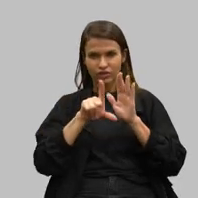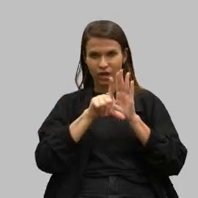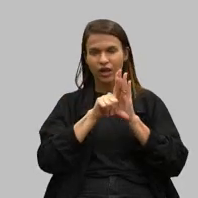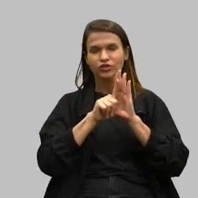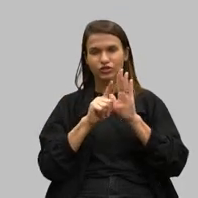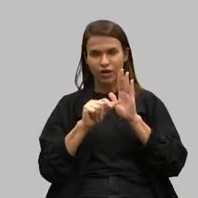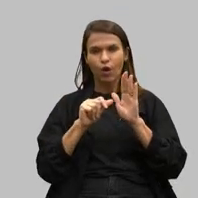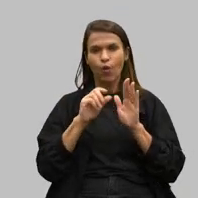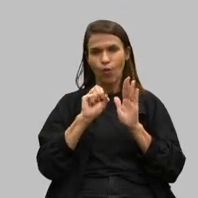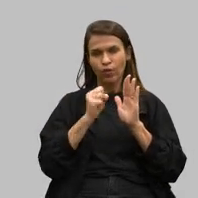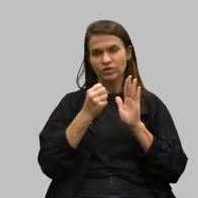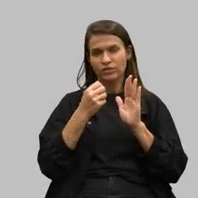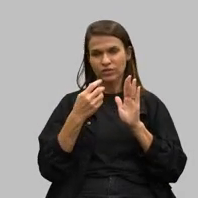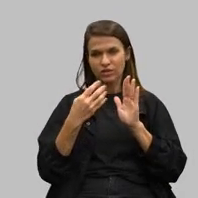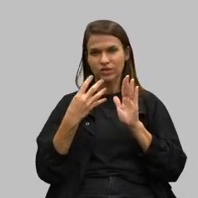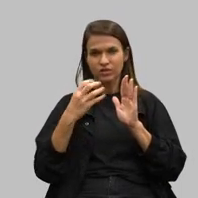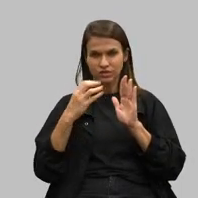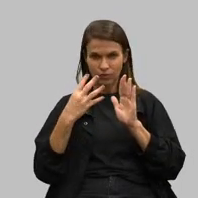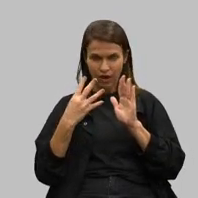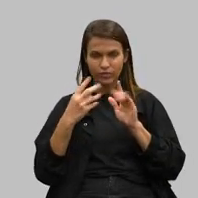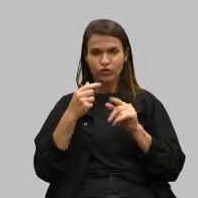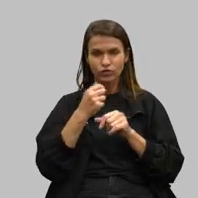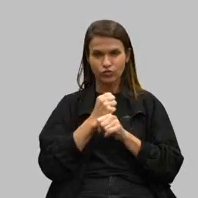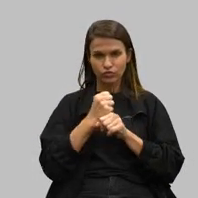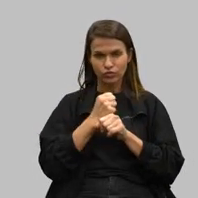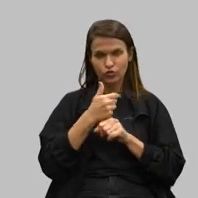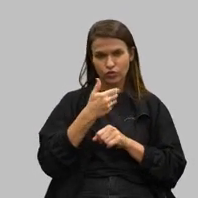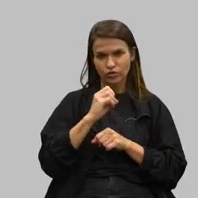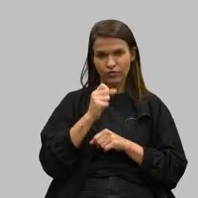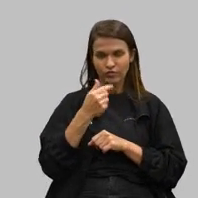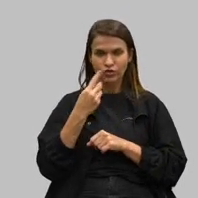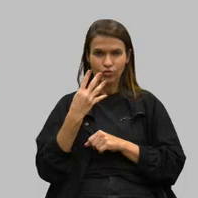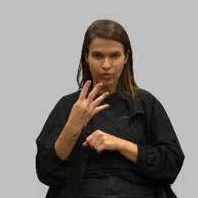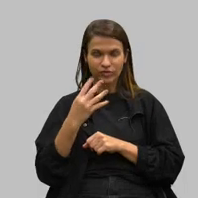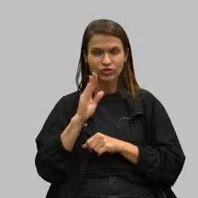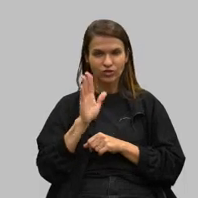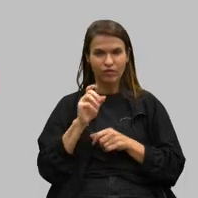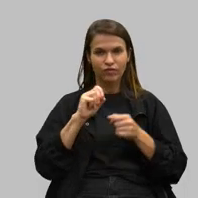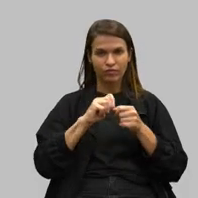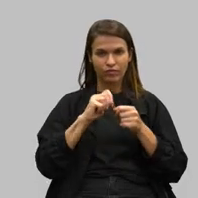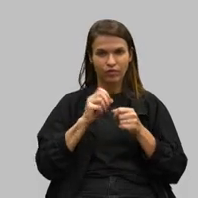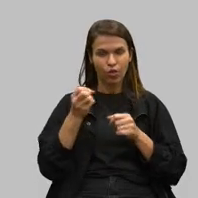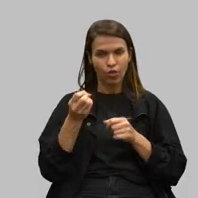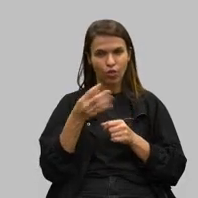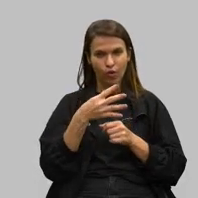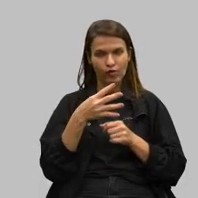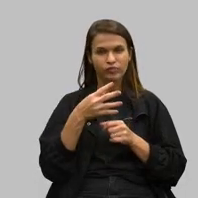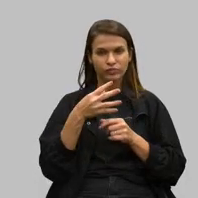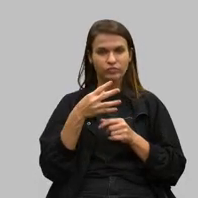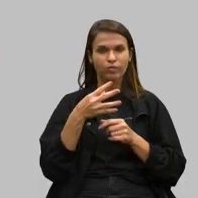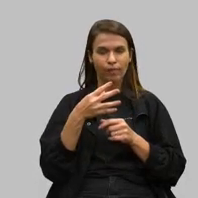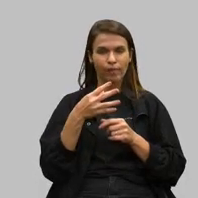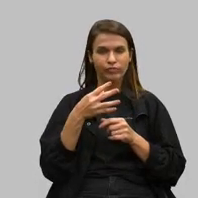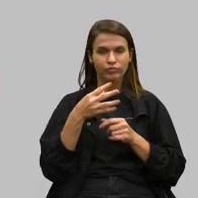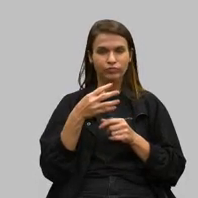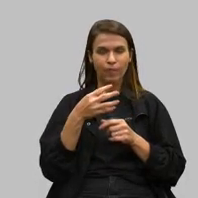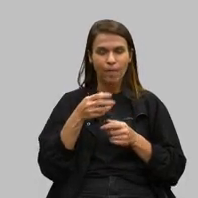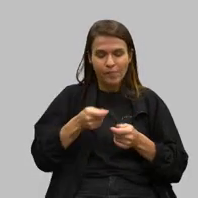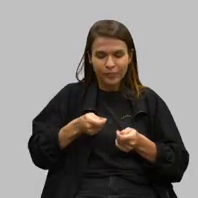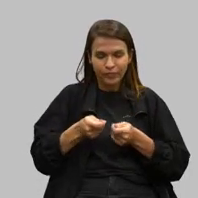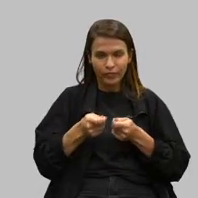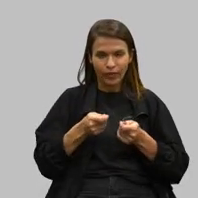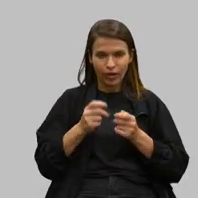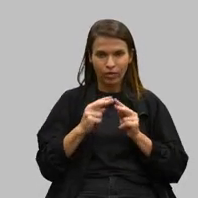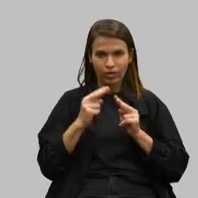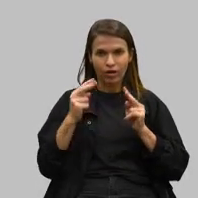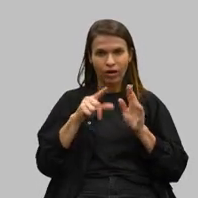.820, de junho de 2024. Se já vai ser feito um novo pregão eletrônico para colocar a lei em vigor, para